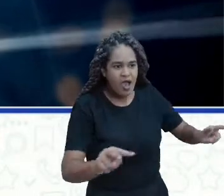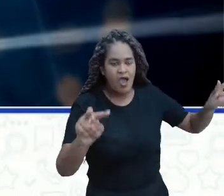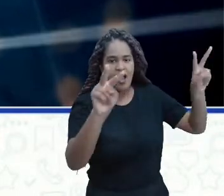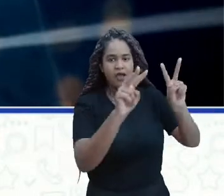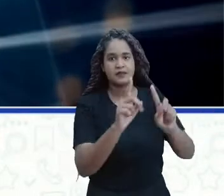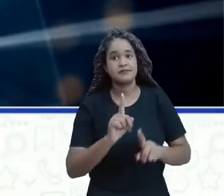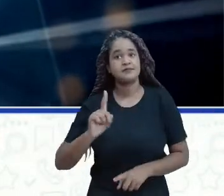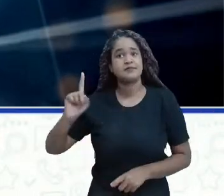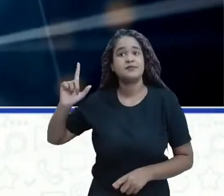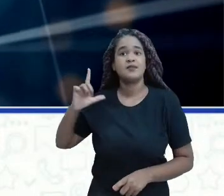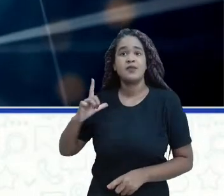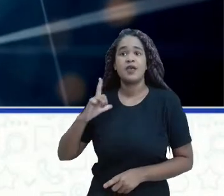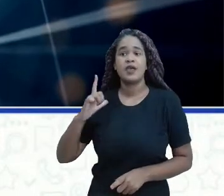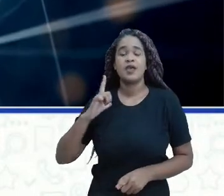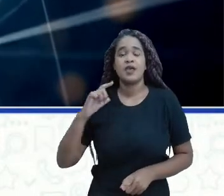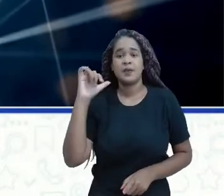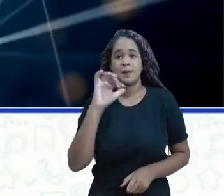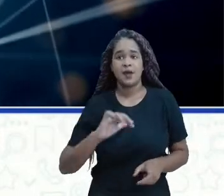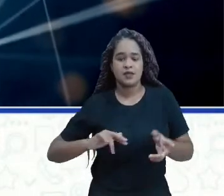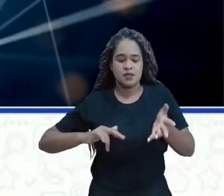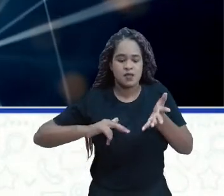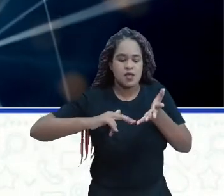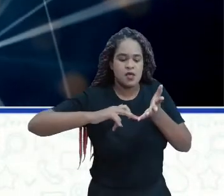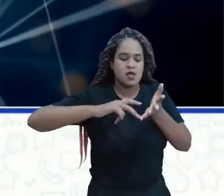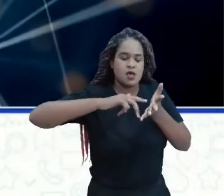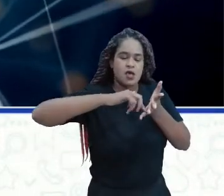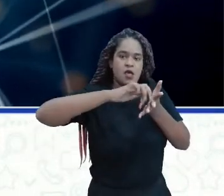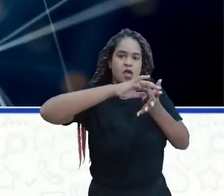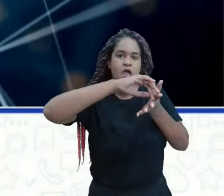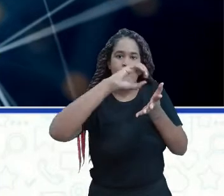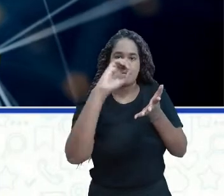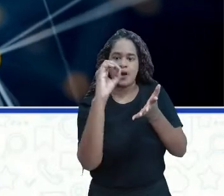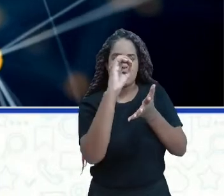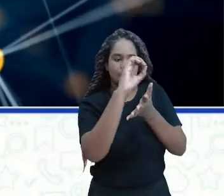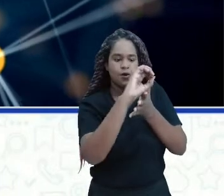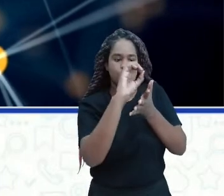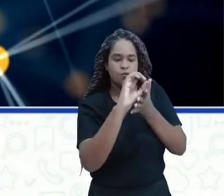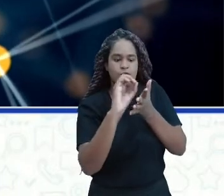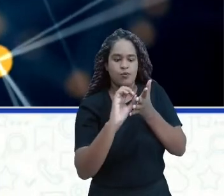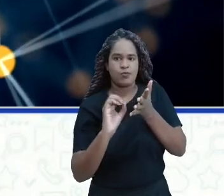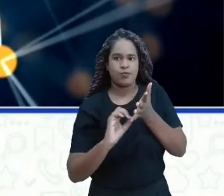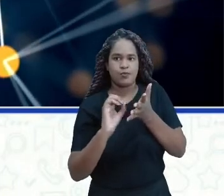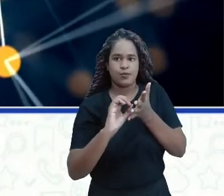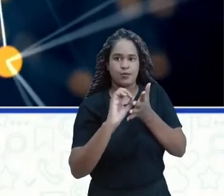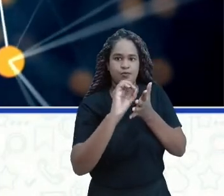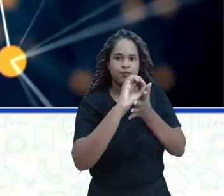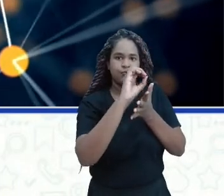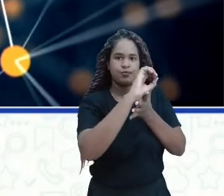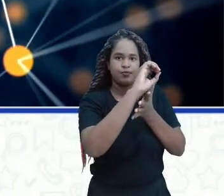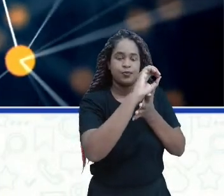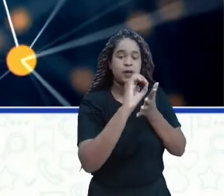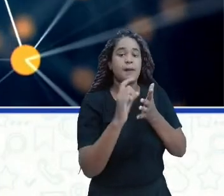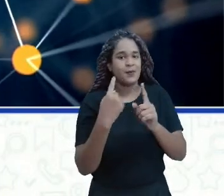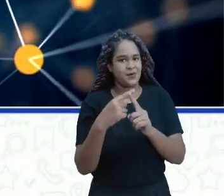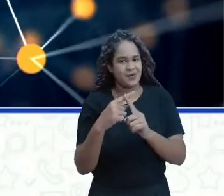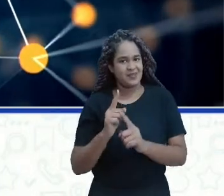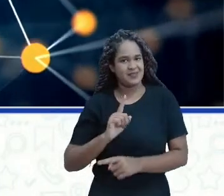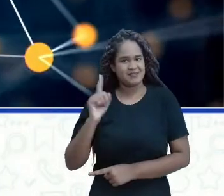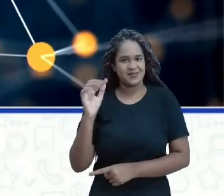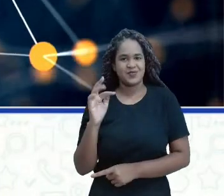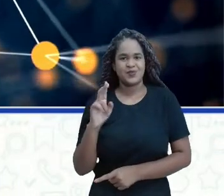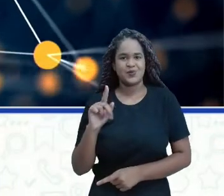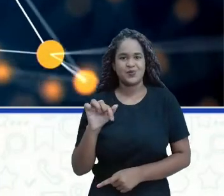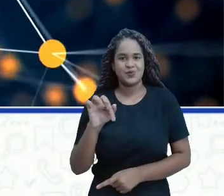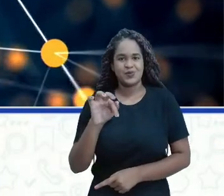aí da escadinha com a bolinha para lembrar que o futurismo ele era assim, meio que obcecado pela ideia de velocidade,